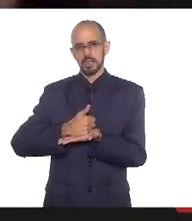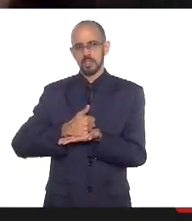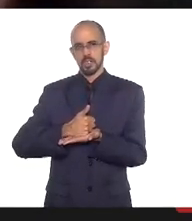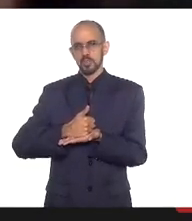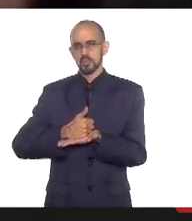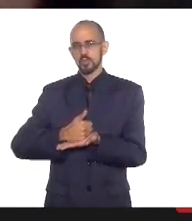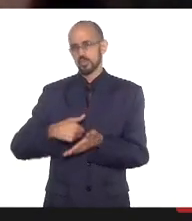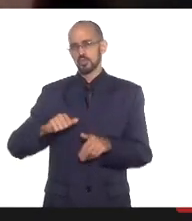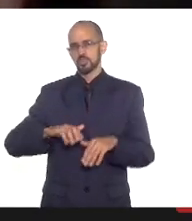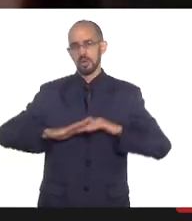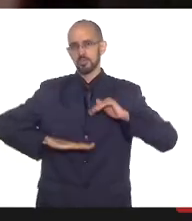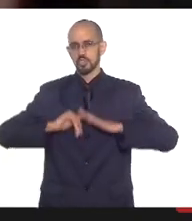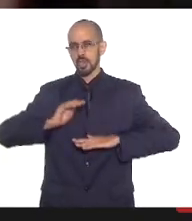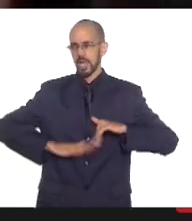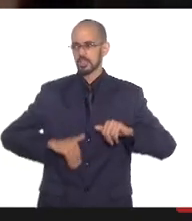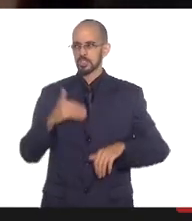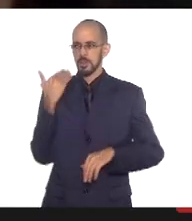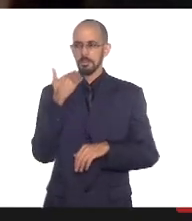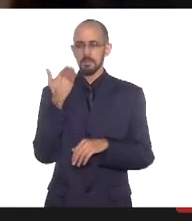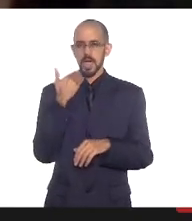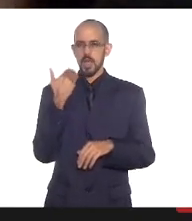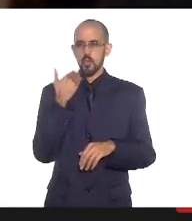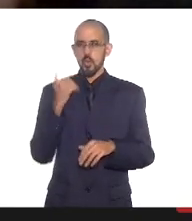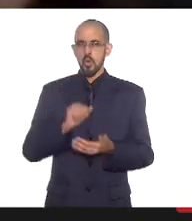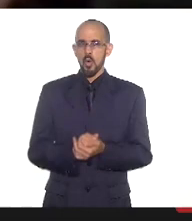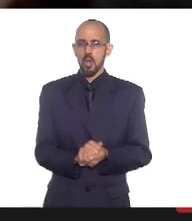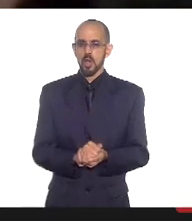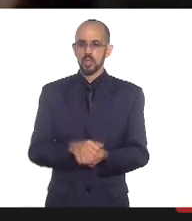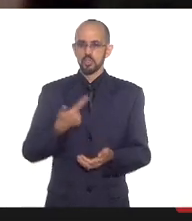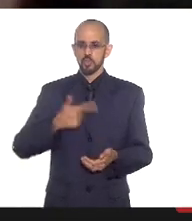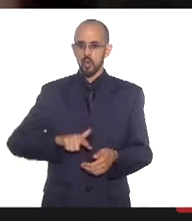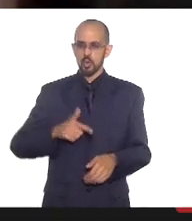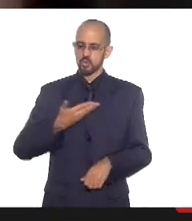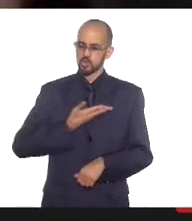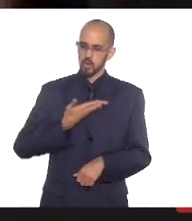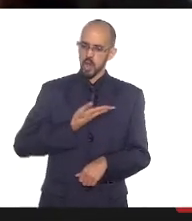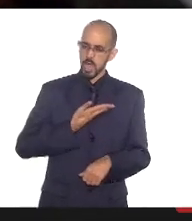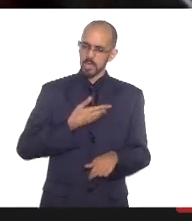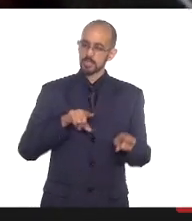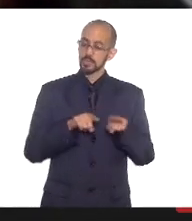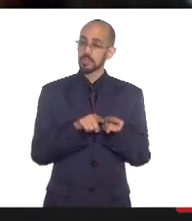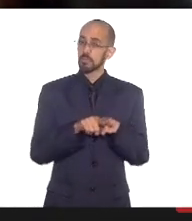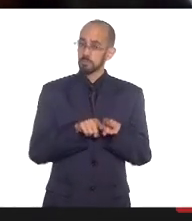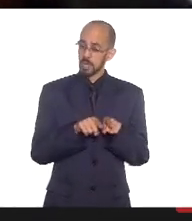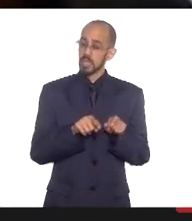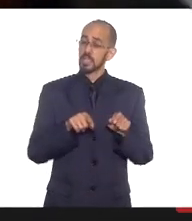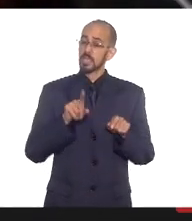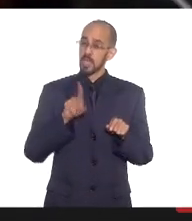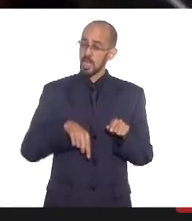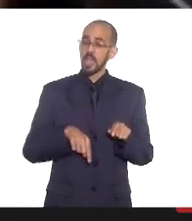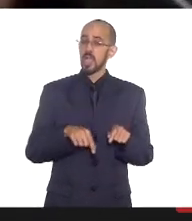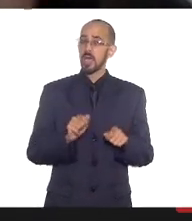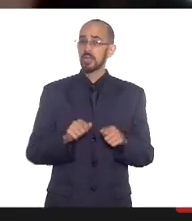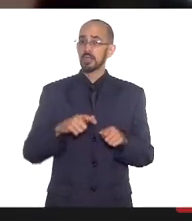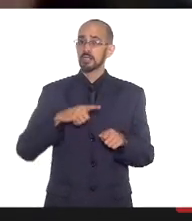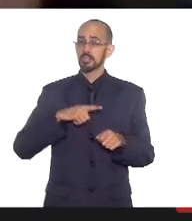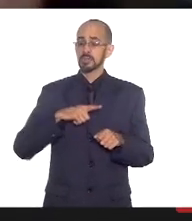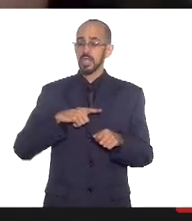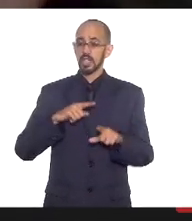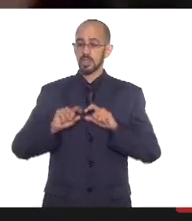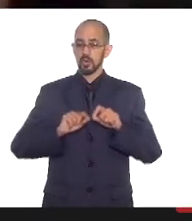bancários e várias outras colegas a podem até ser essenciais em seus trabalhos Mas eles têm uma condição de